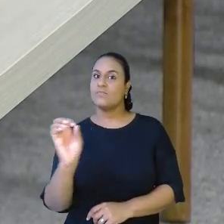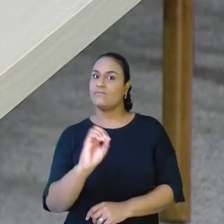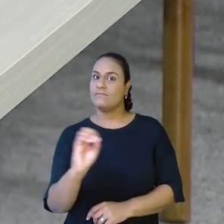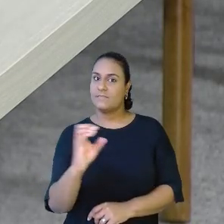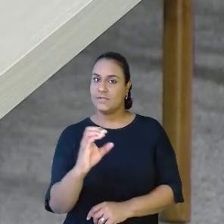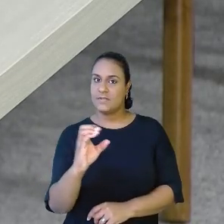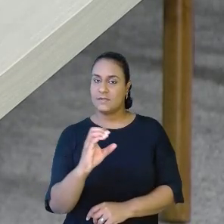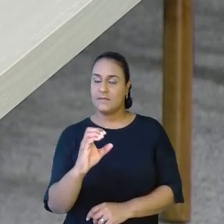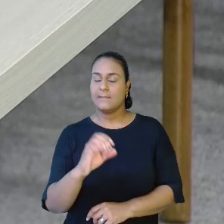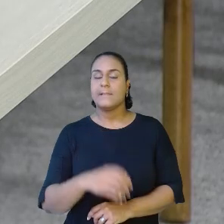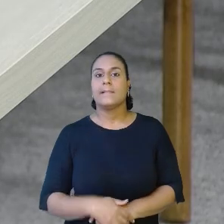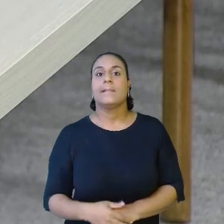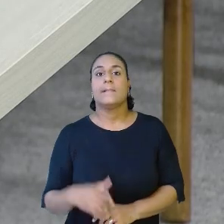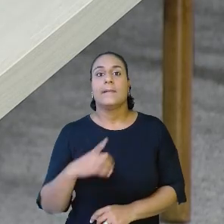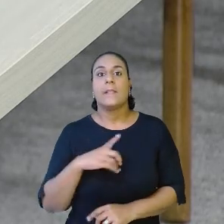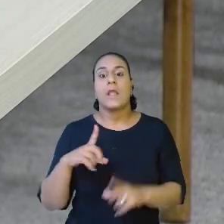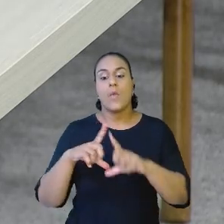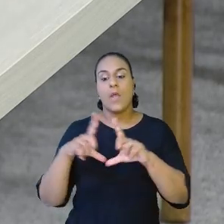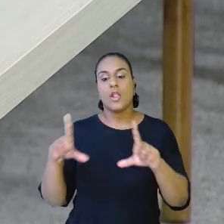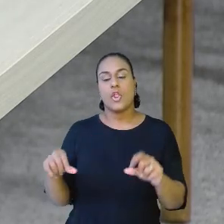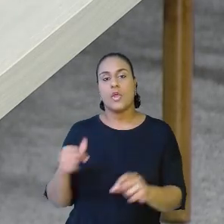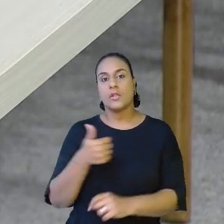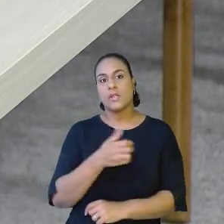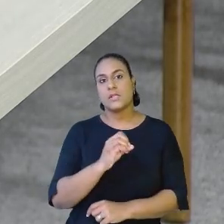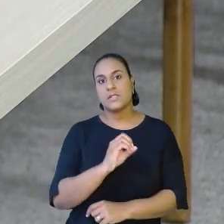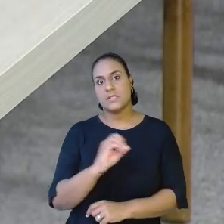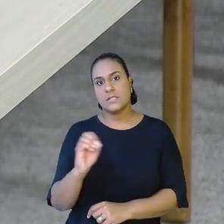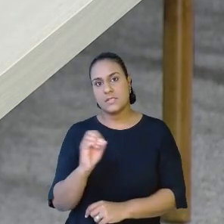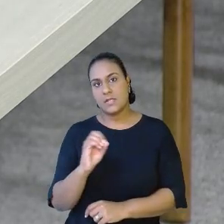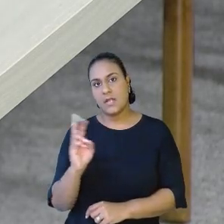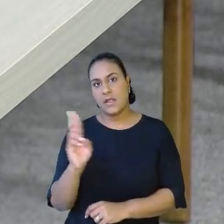R$121,25. Temos aqui uma cédula de 100,